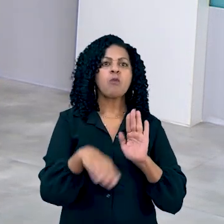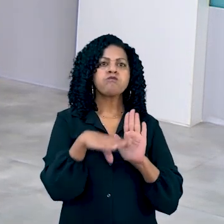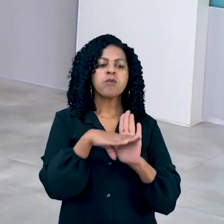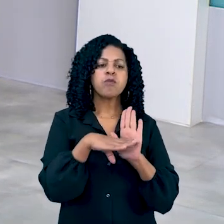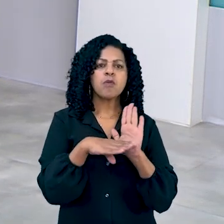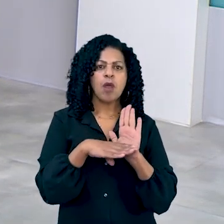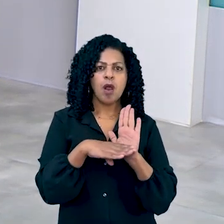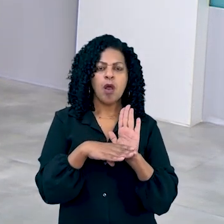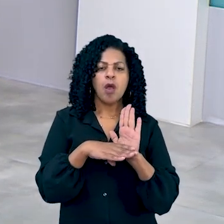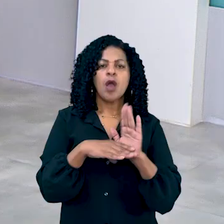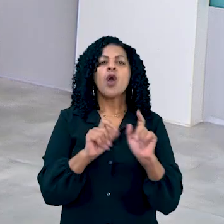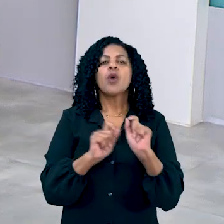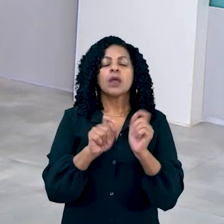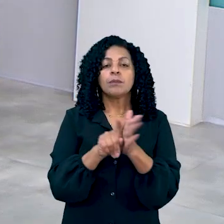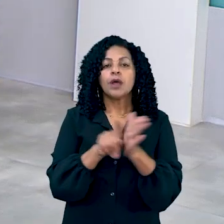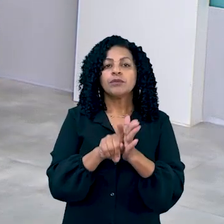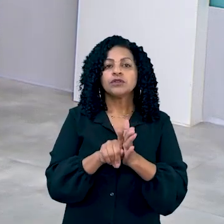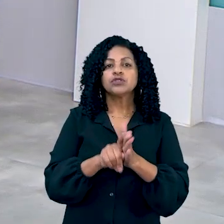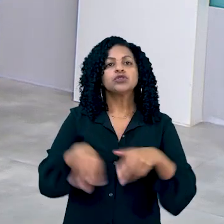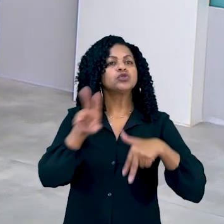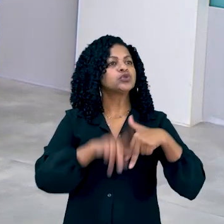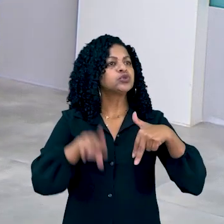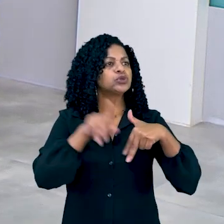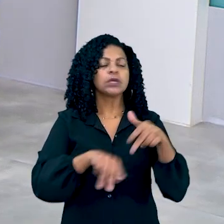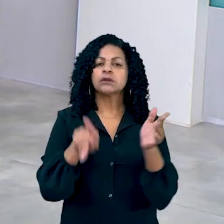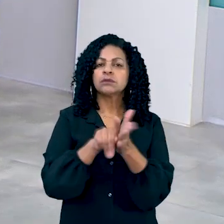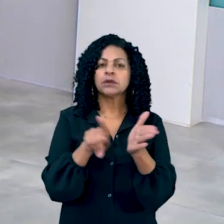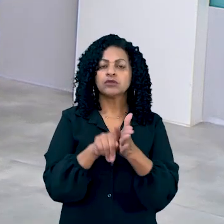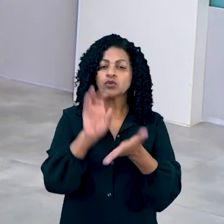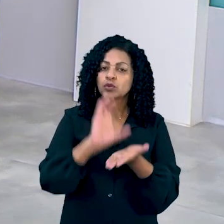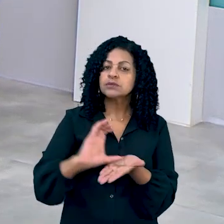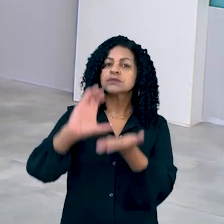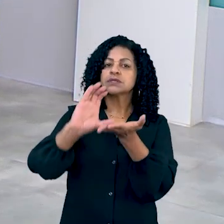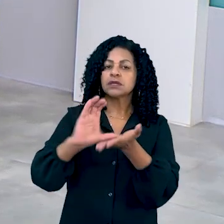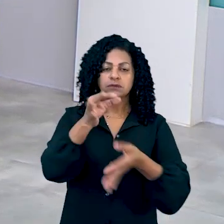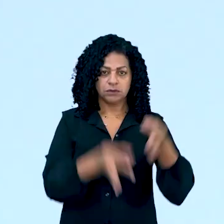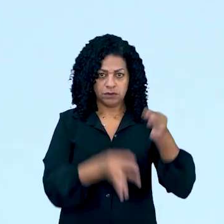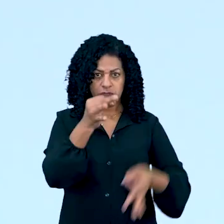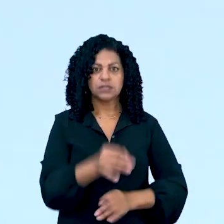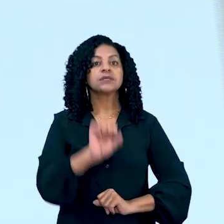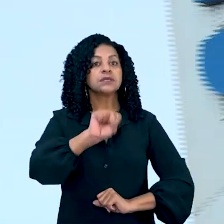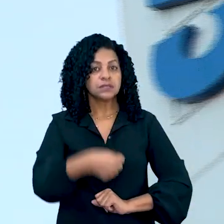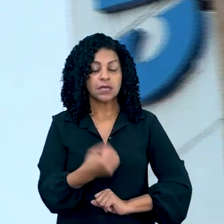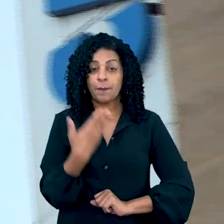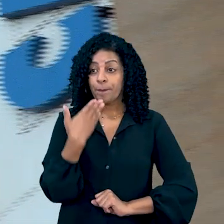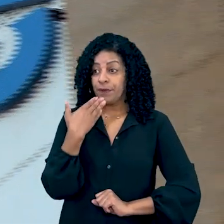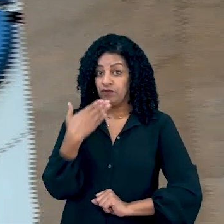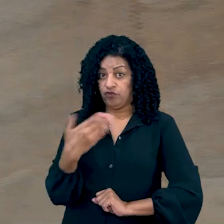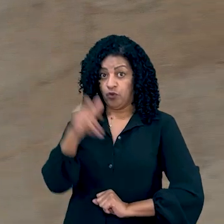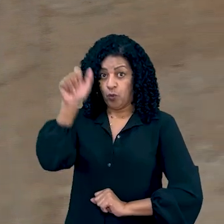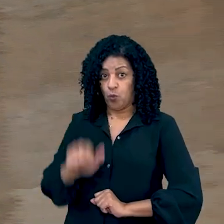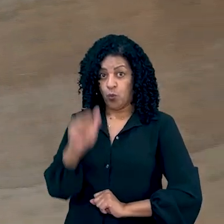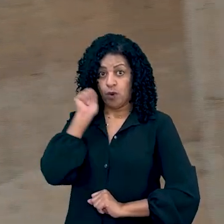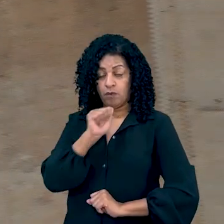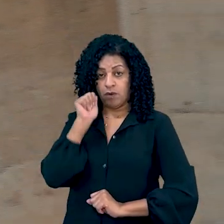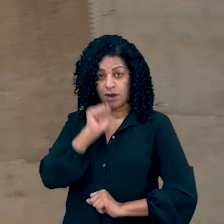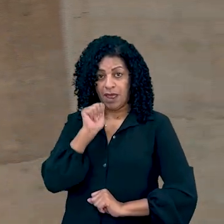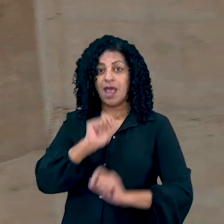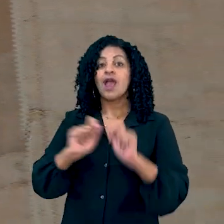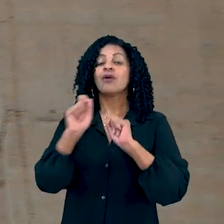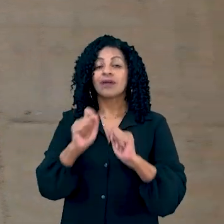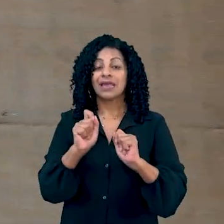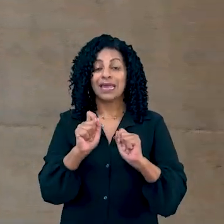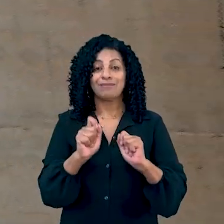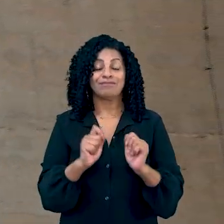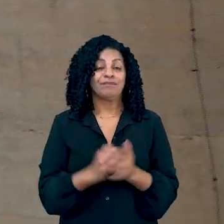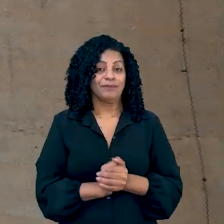do protocolo para julgamento com perspectiva de gênero do Conselho Nacional de Justiça. Ao pedir a redução de jornada, a